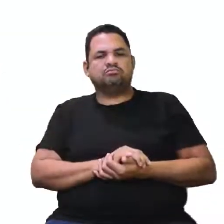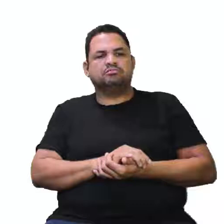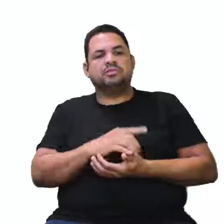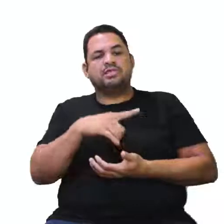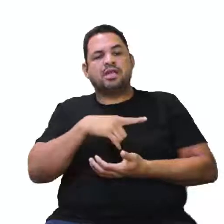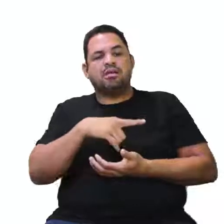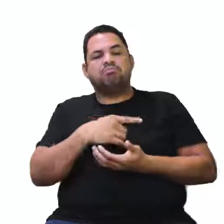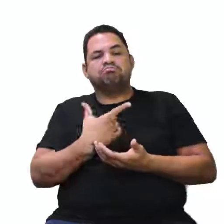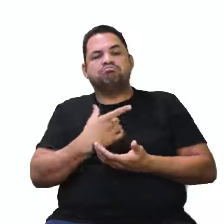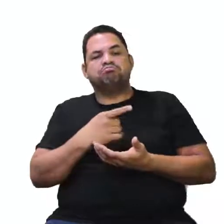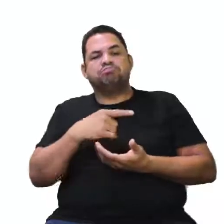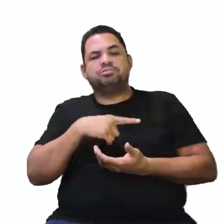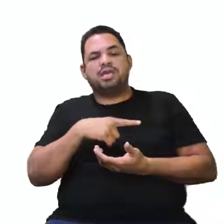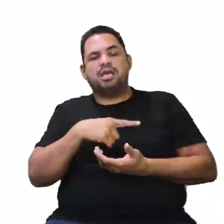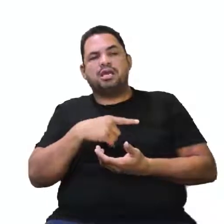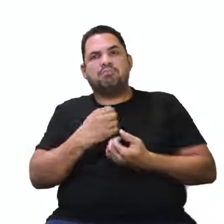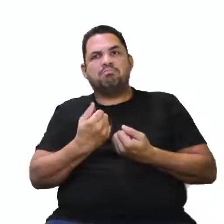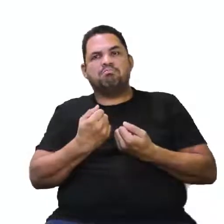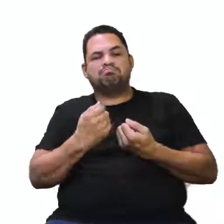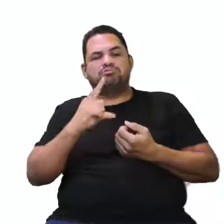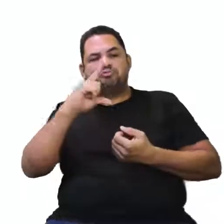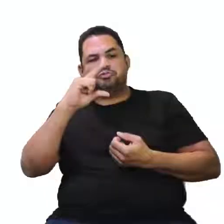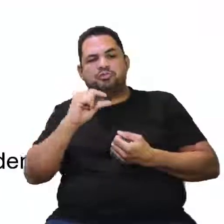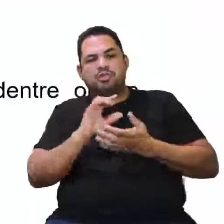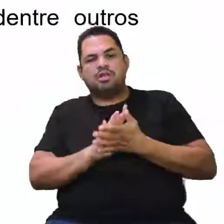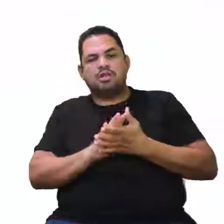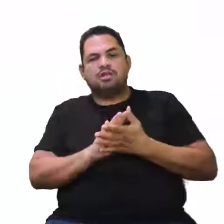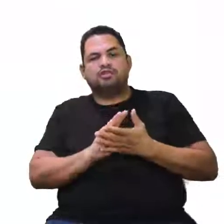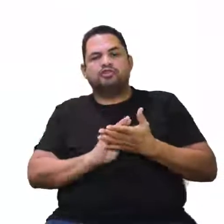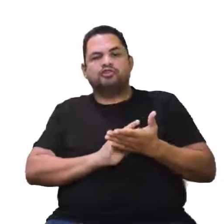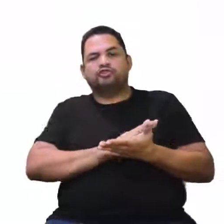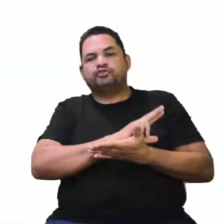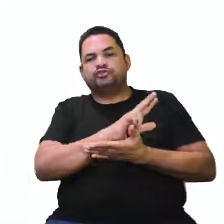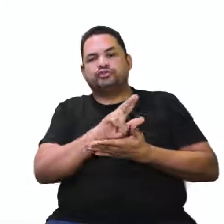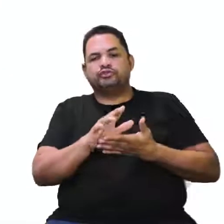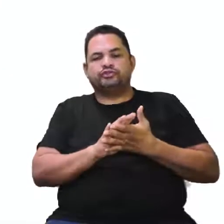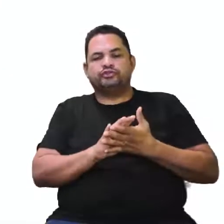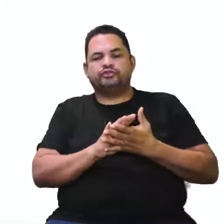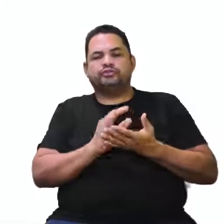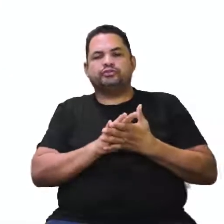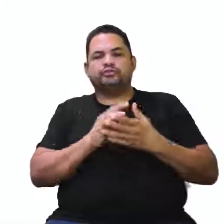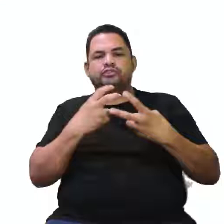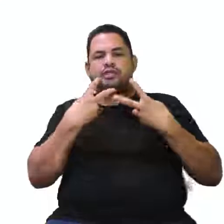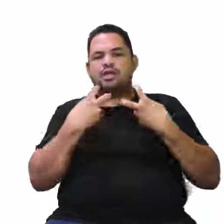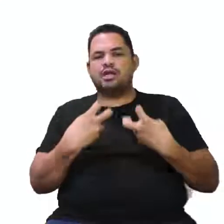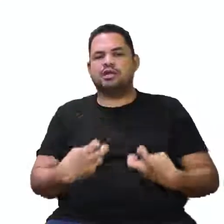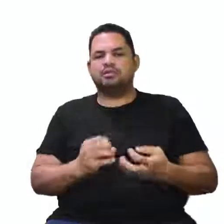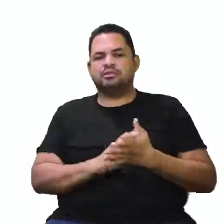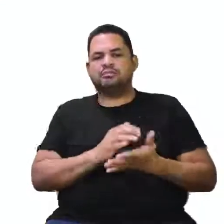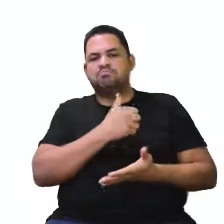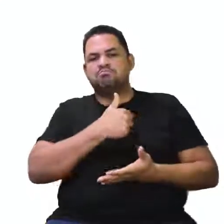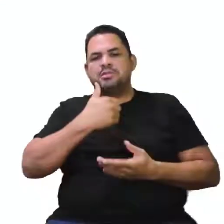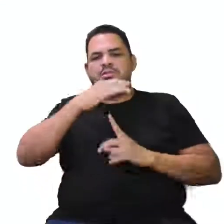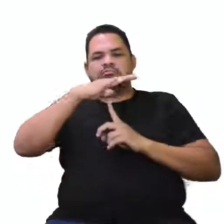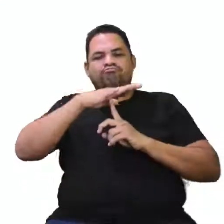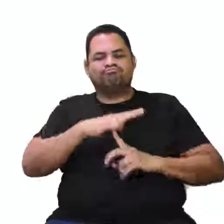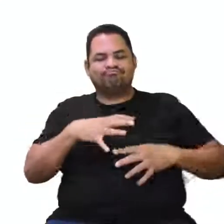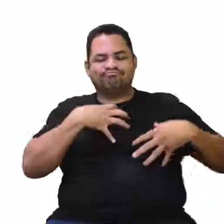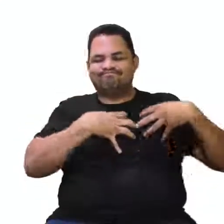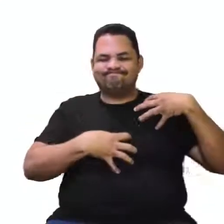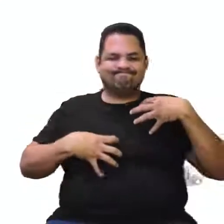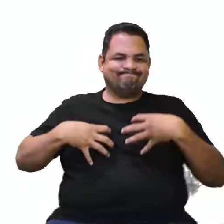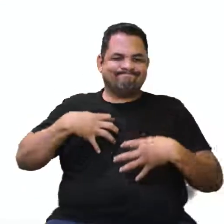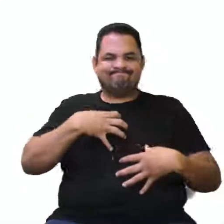Você vai ter menores chances de desenvolver diversos tipos de câncer. Vai melhorar aí os quadros de depressão, de